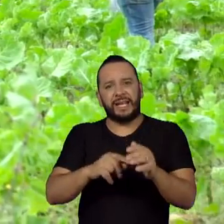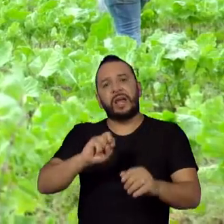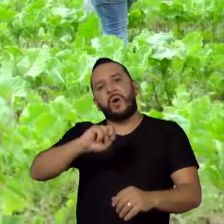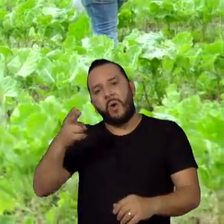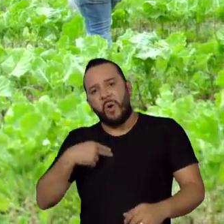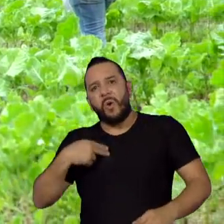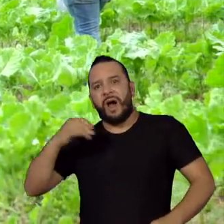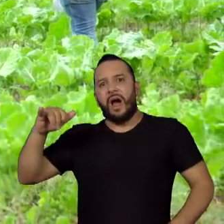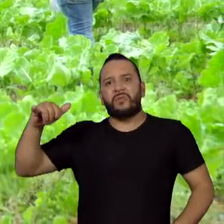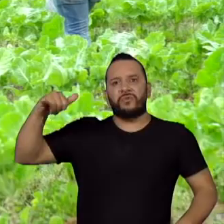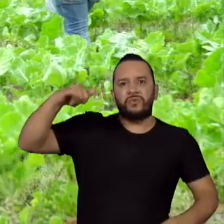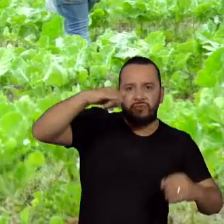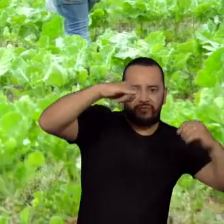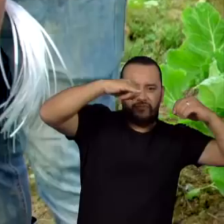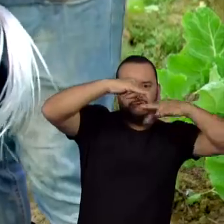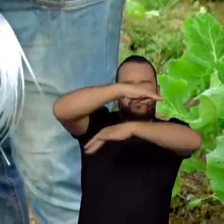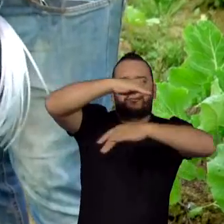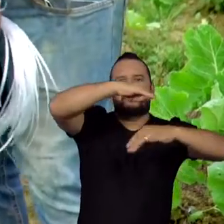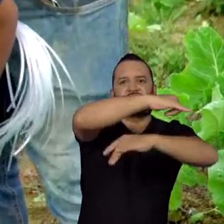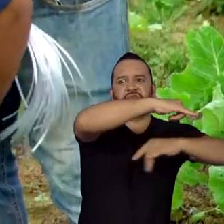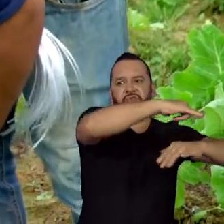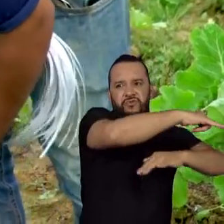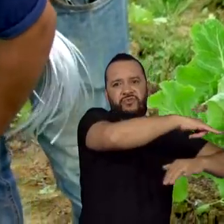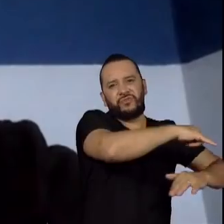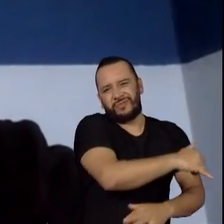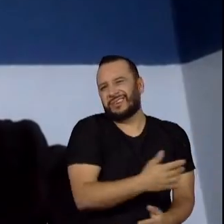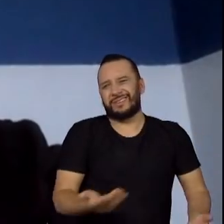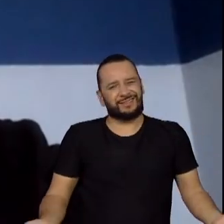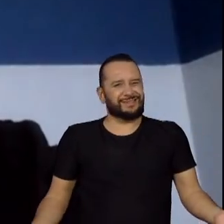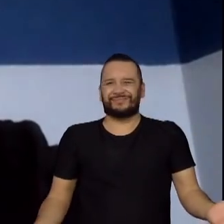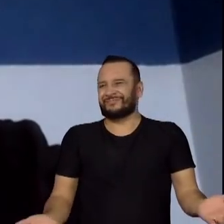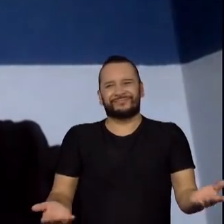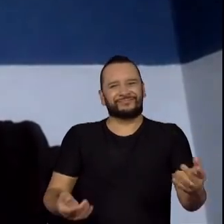que esse conceito claramente não funciona. O